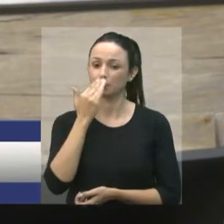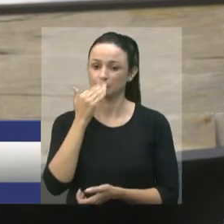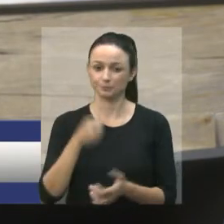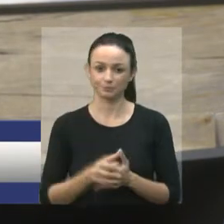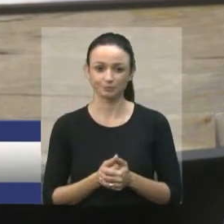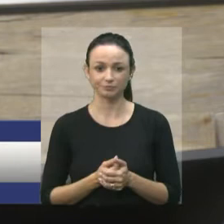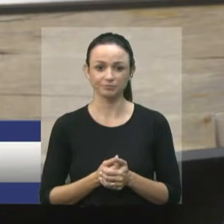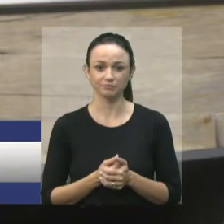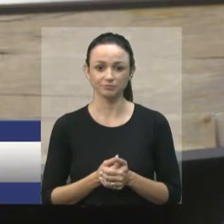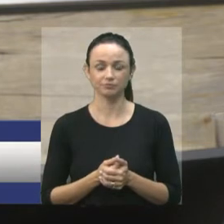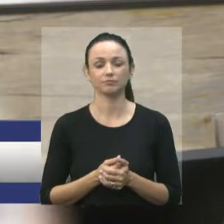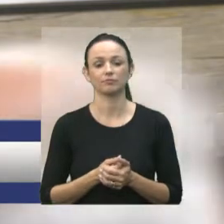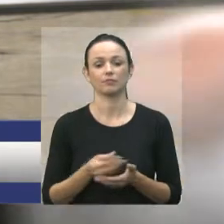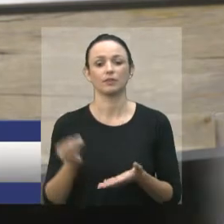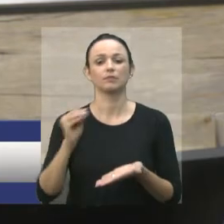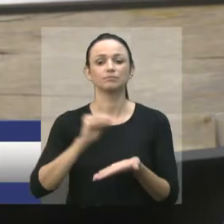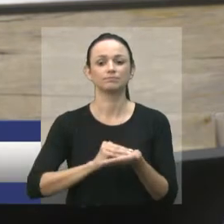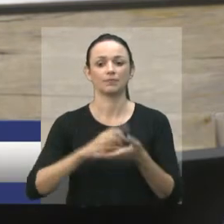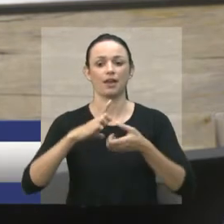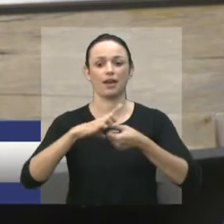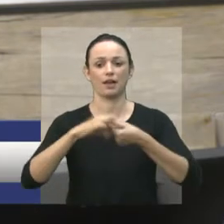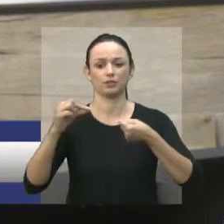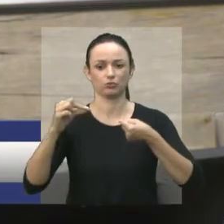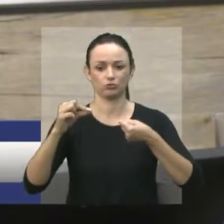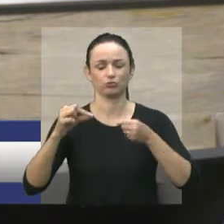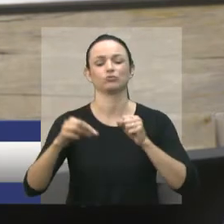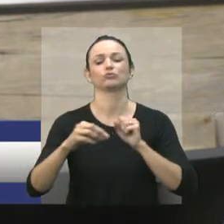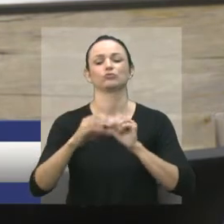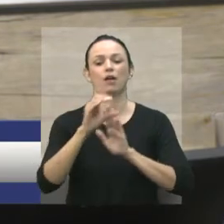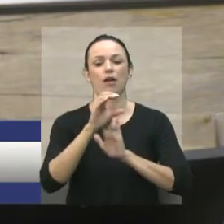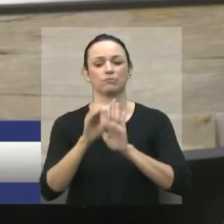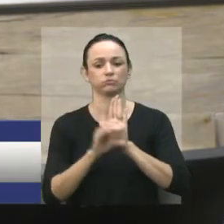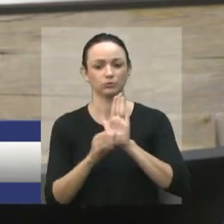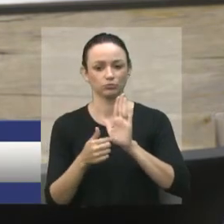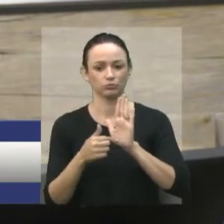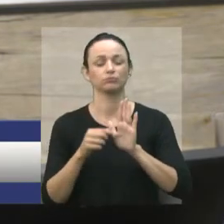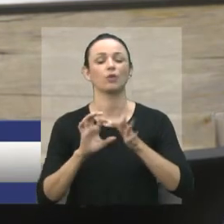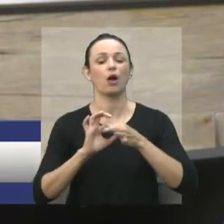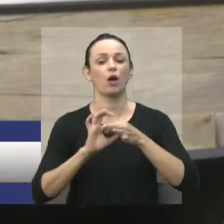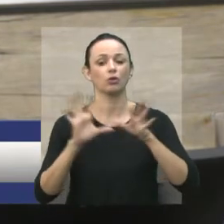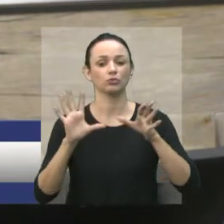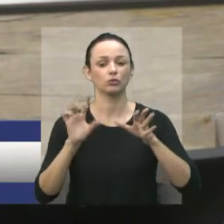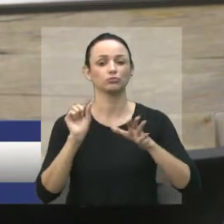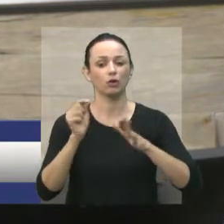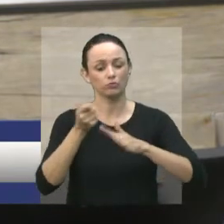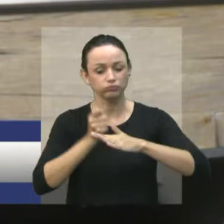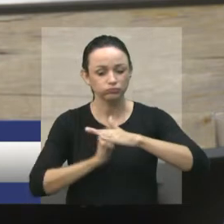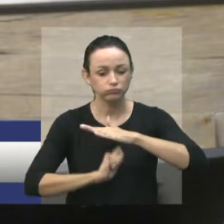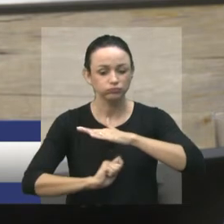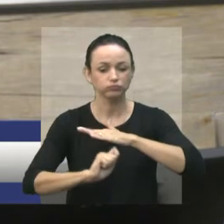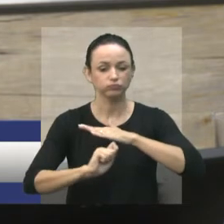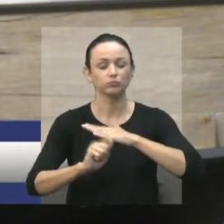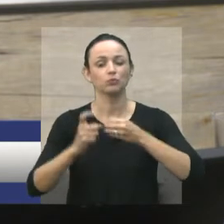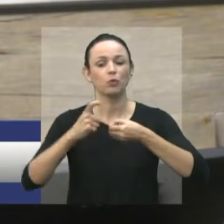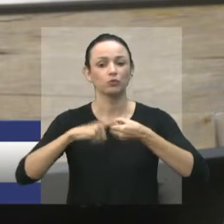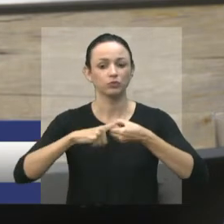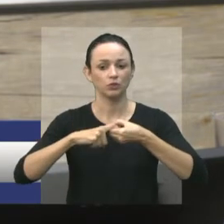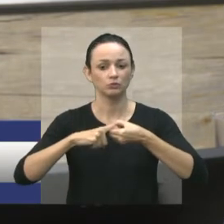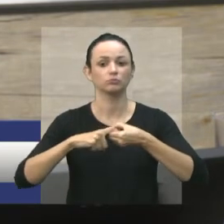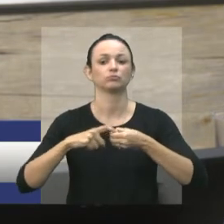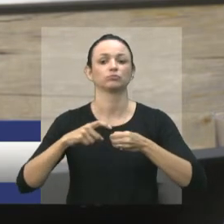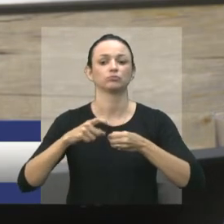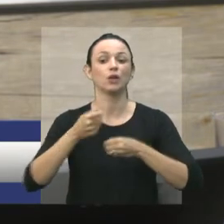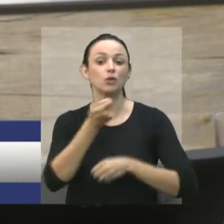Borgo. Insere artigo no capítulo das disposições finais, autorizando a celebrar ou manter convênio com a